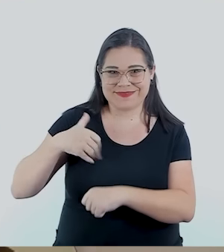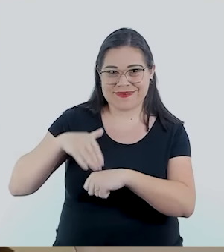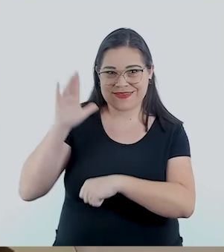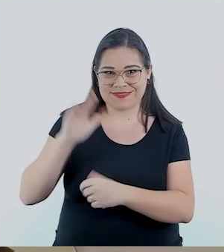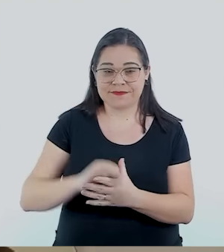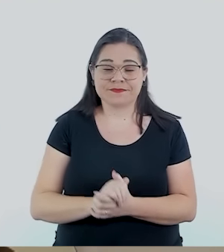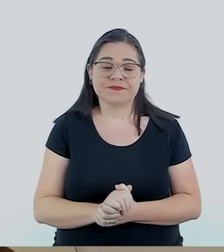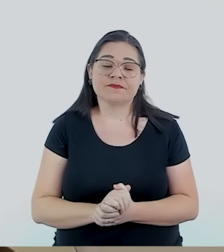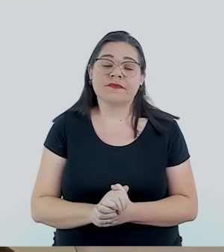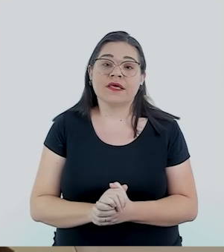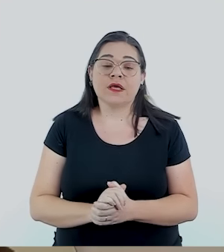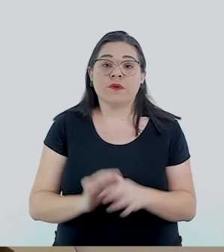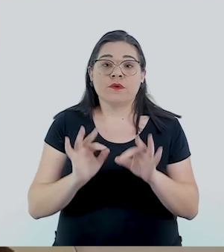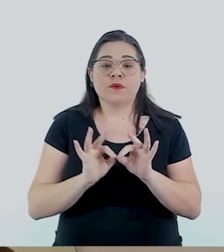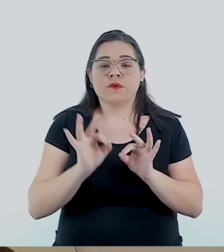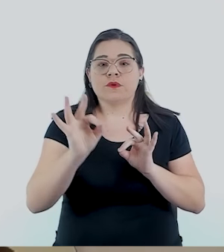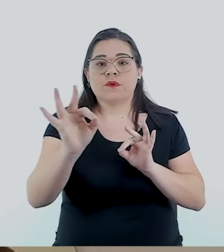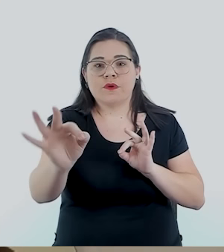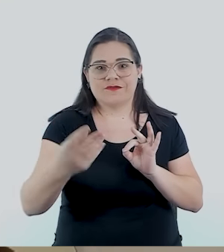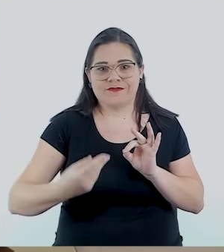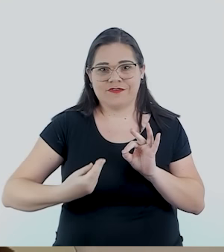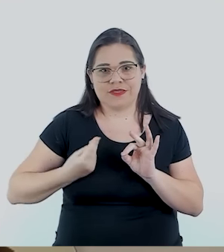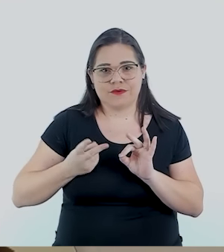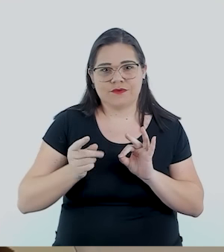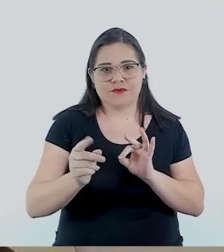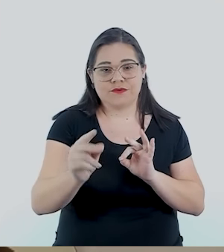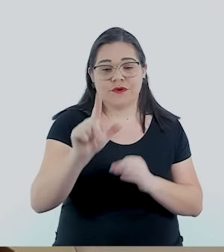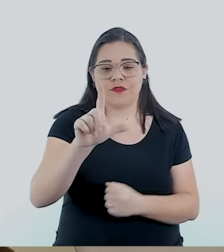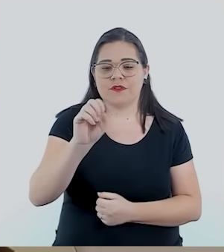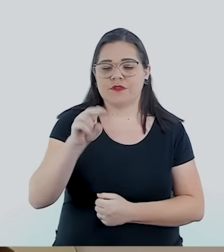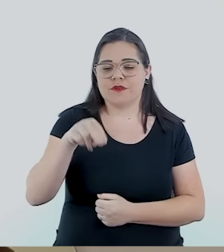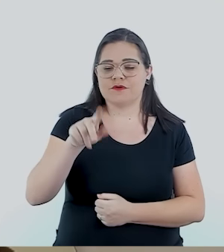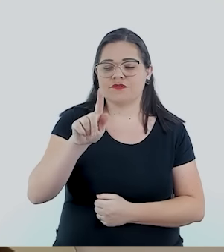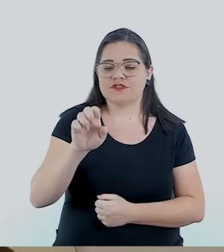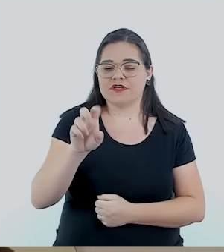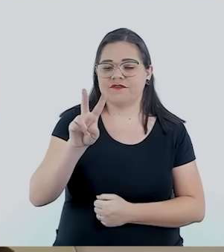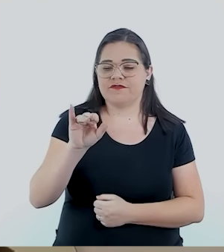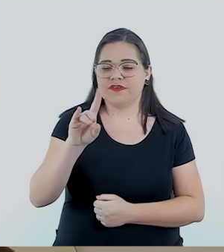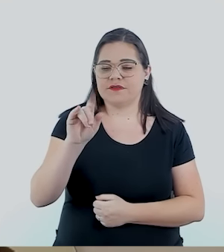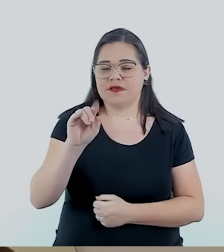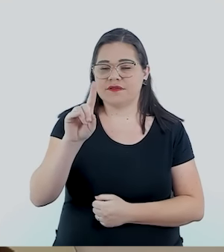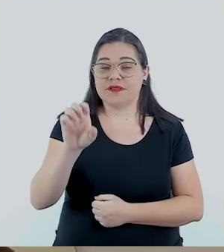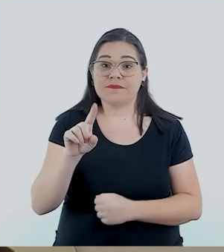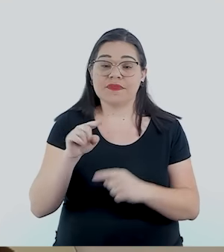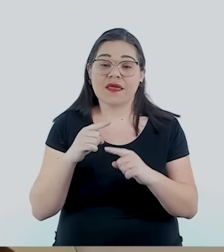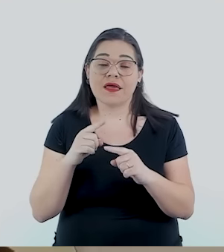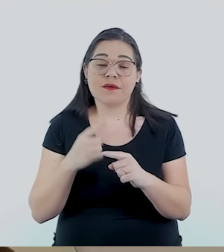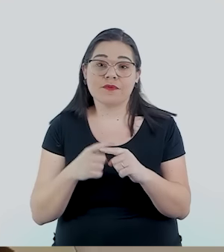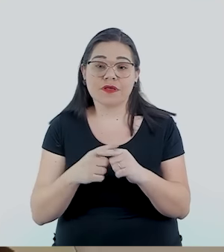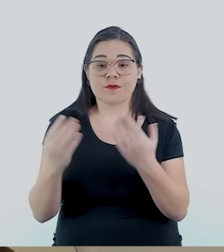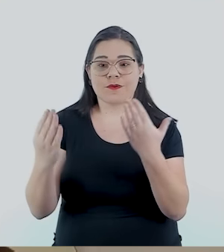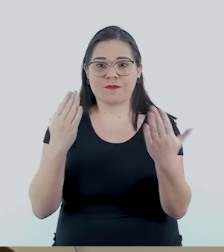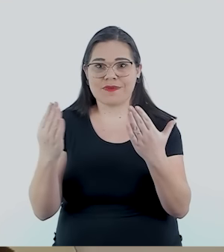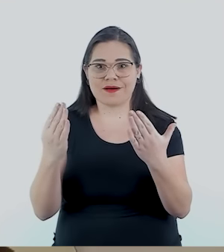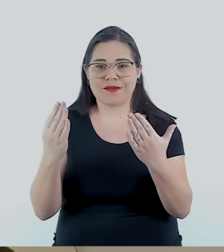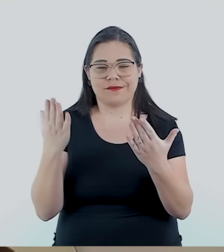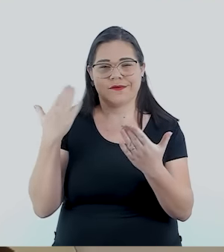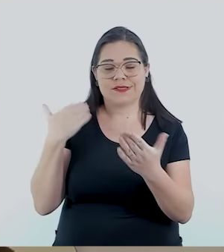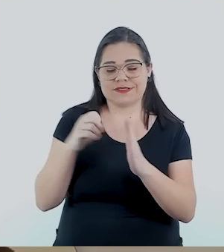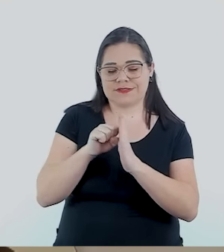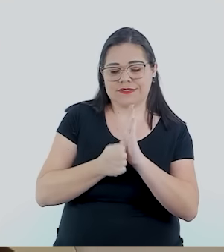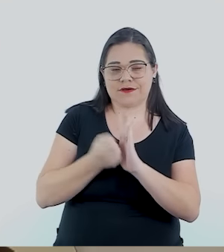longevidade o que a gente chama de longevidade é esse movimento de uma expectativa de vida maior do que a gente tinha no passado se a gente pensar que